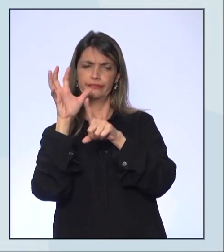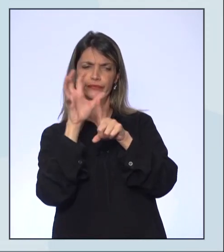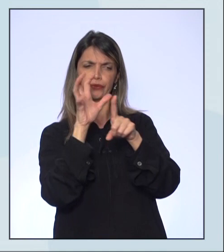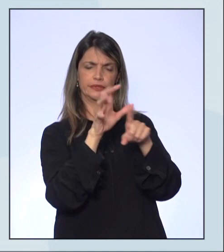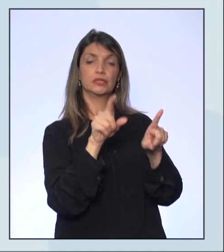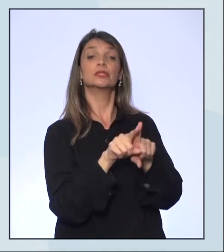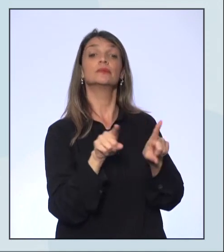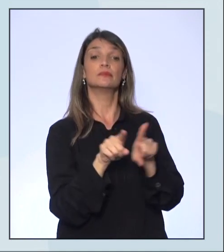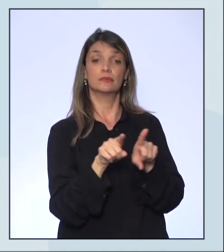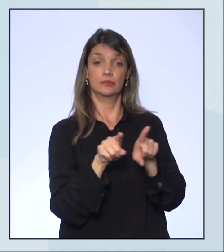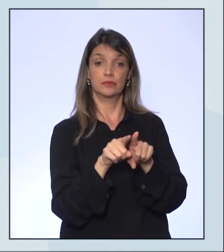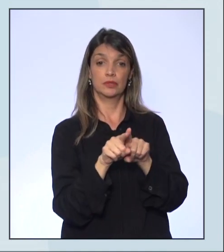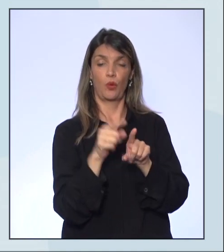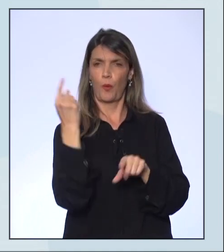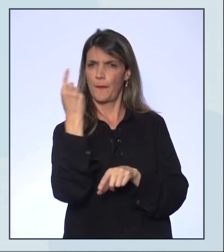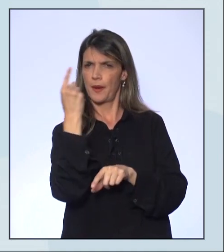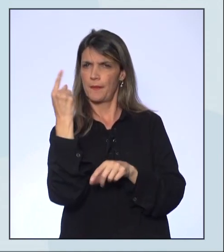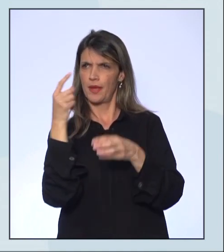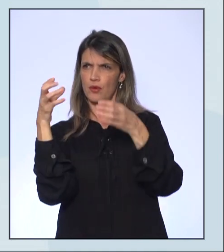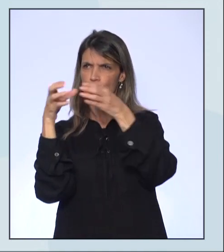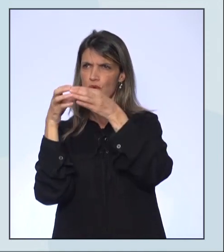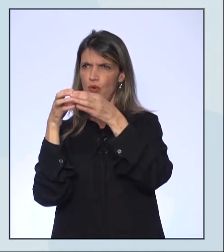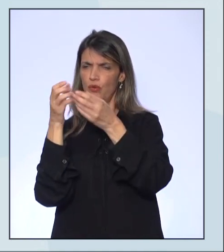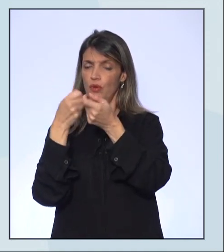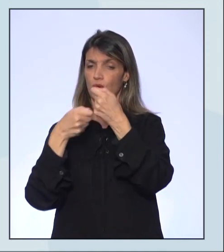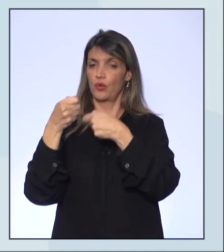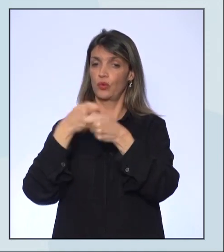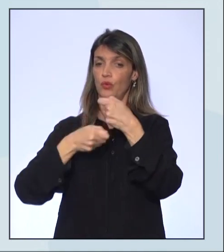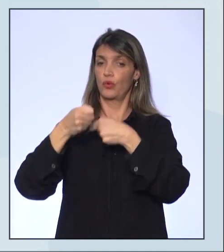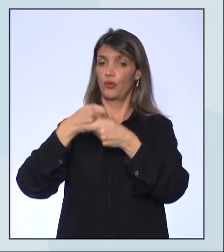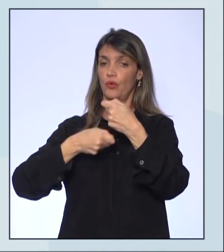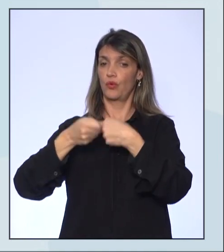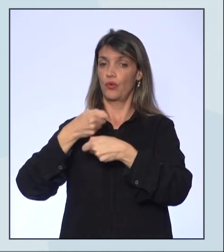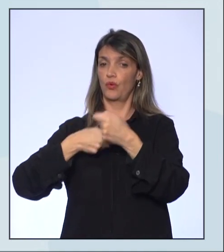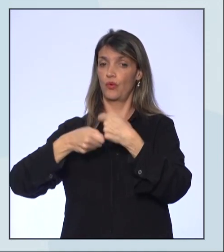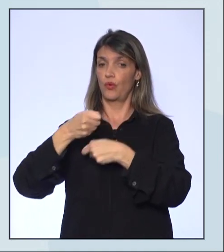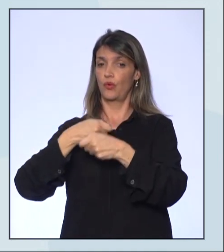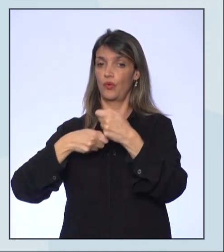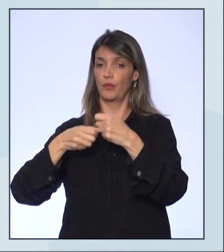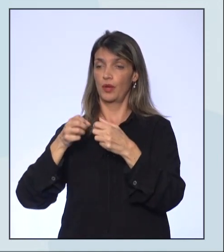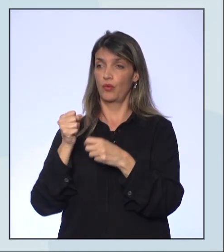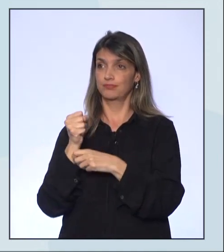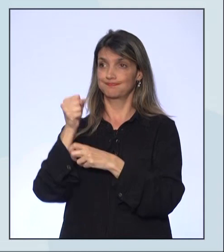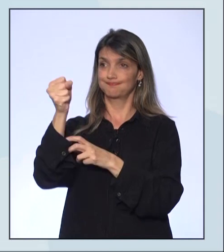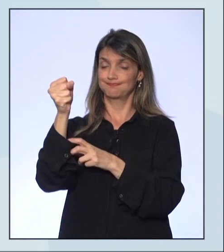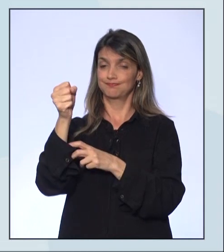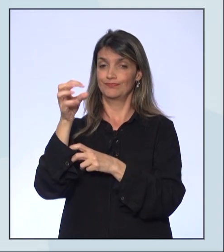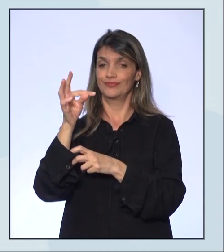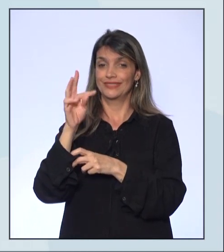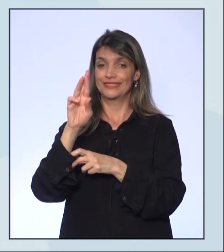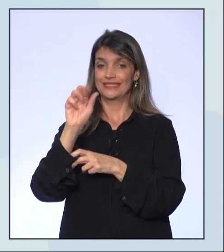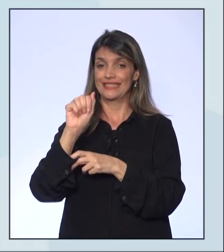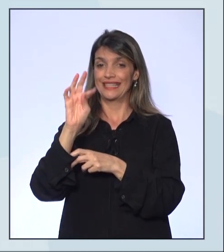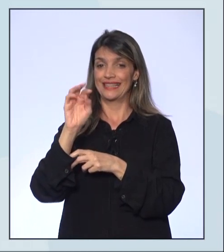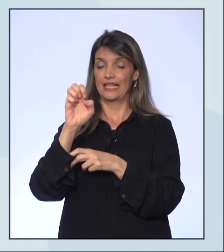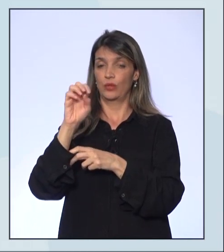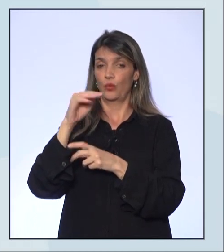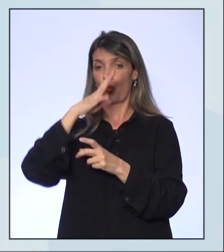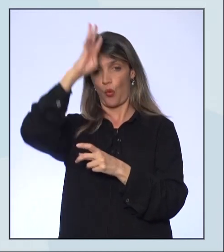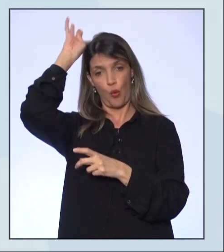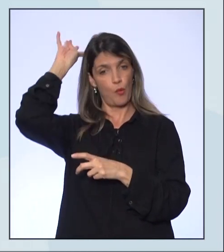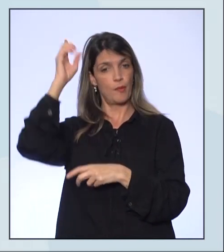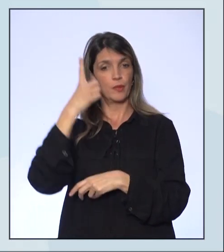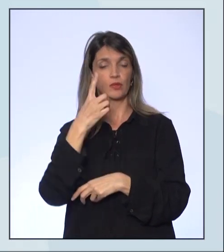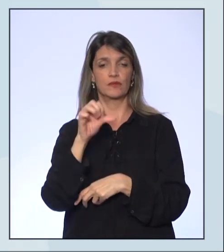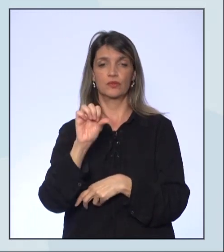que a União Europeia foi o primeiro bloco econômico a ser, né, instituído a partir do Tratado de Roma em 1957. E nós